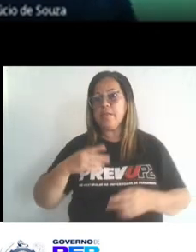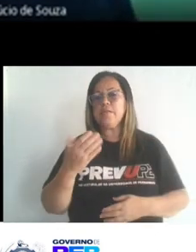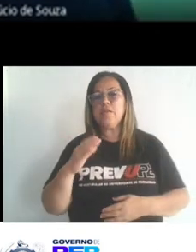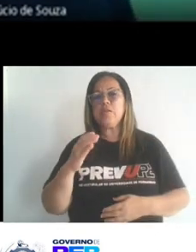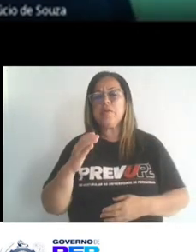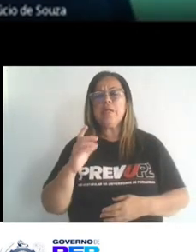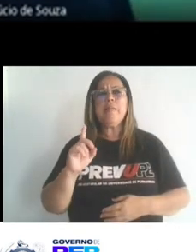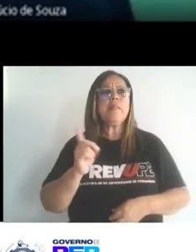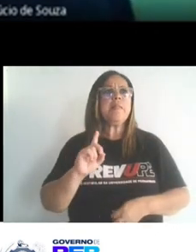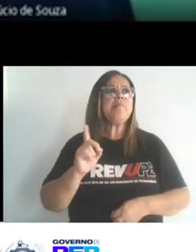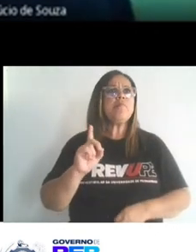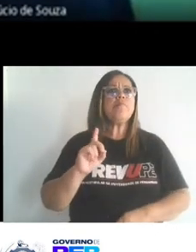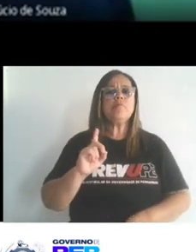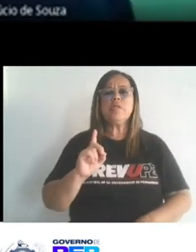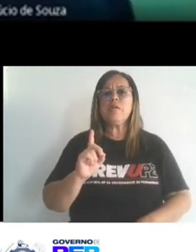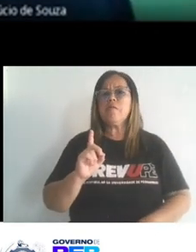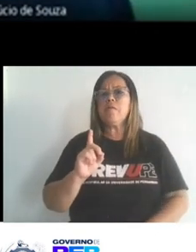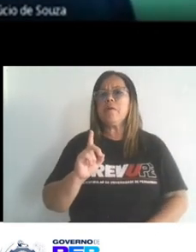não são